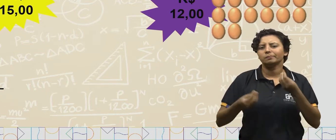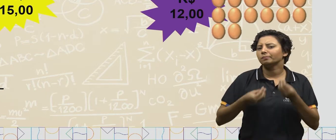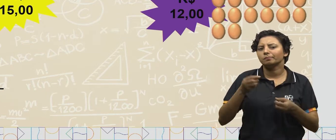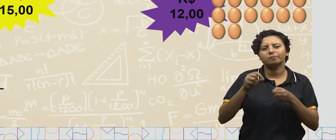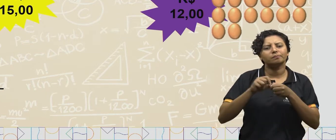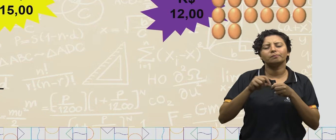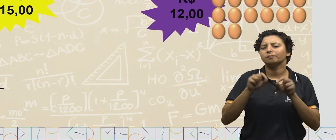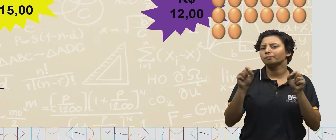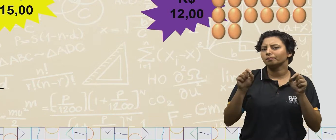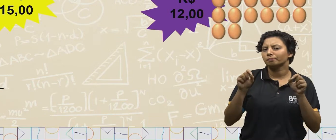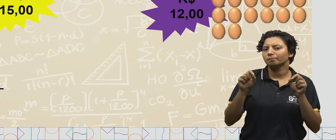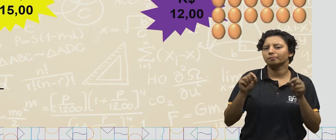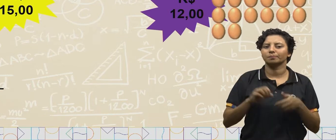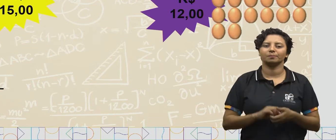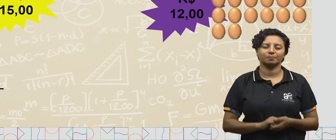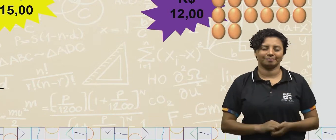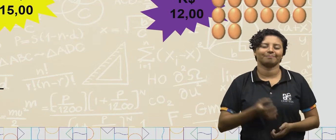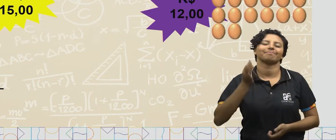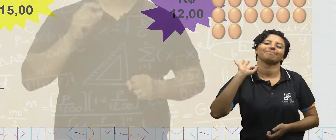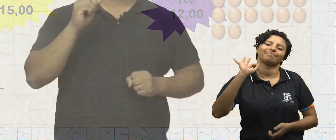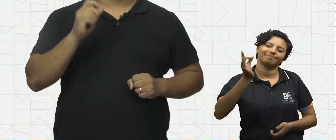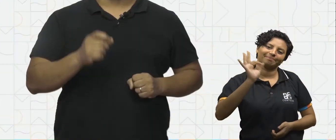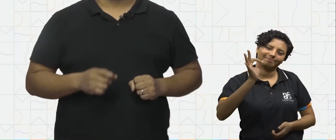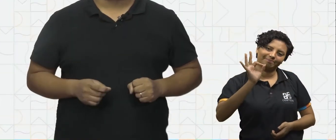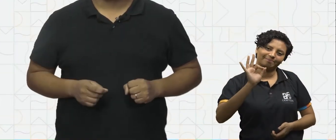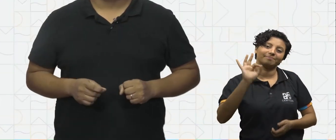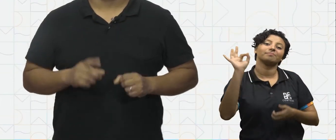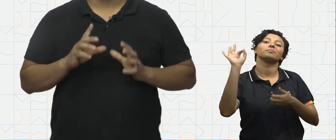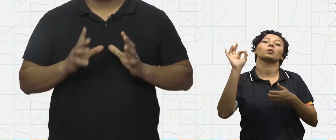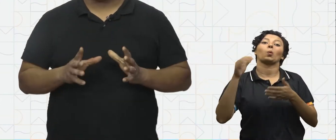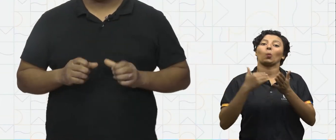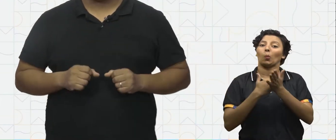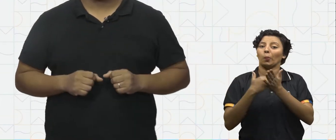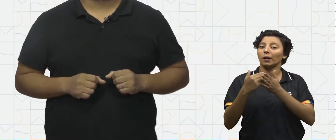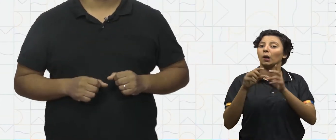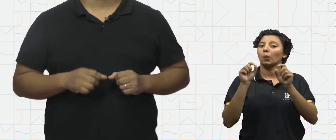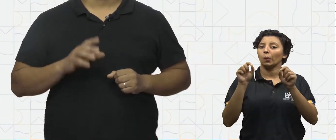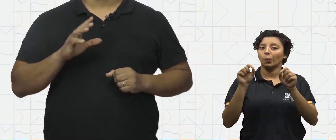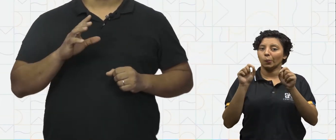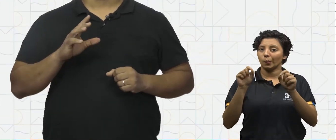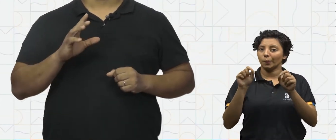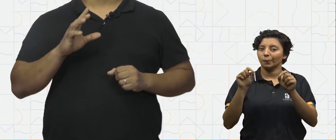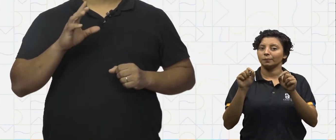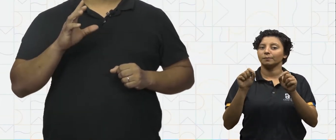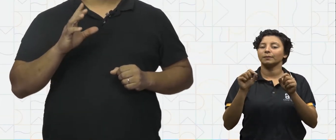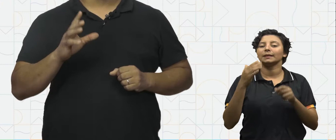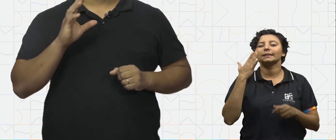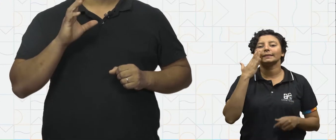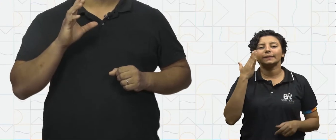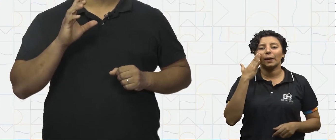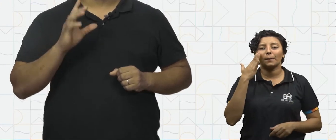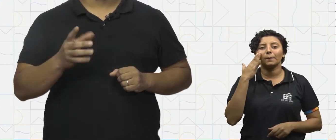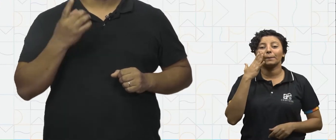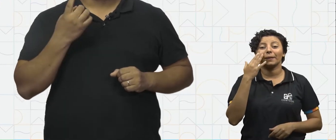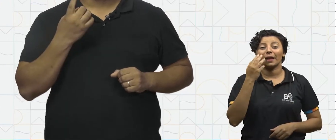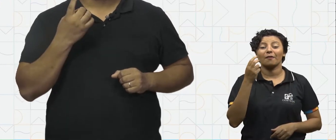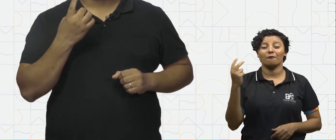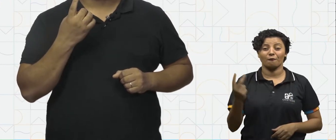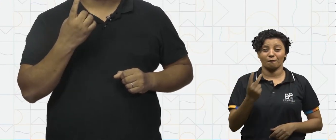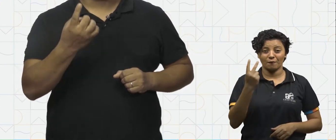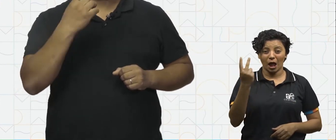que devemos fazer? Muito bem! Primeiro, vamos fazer o seguinte. Vamos saber o